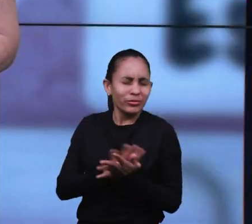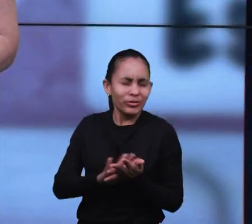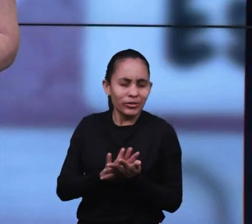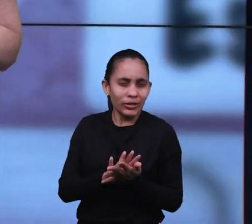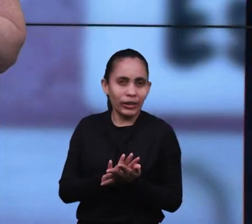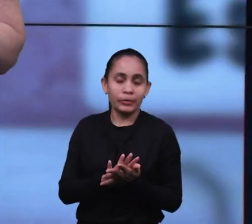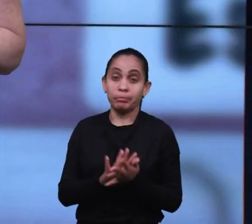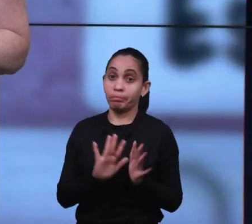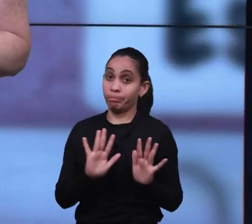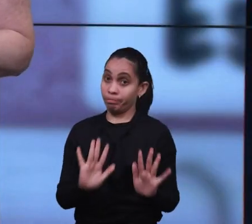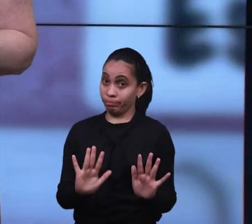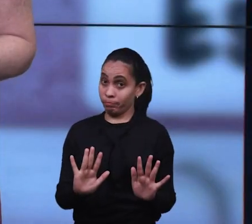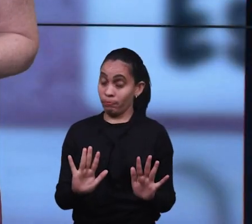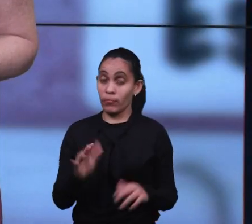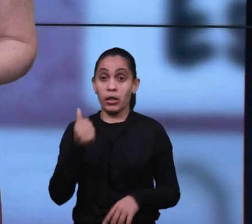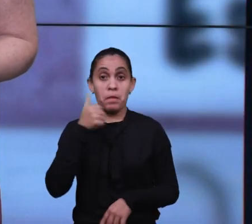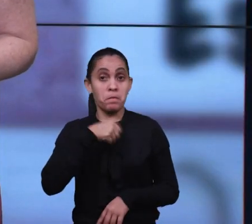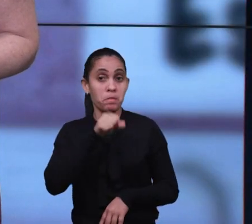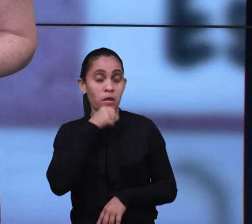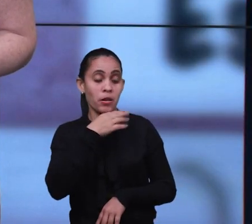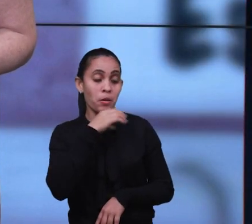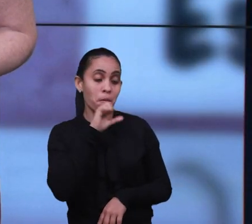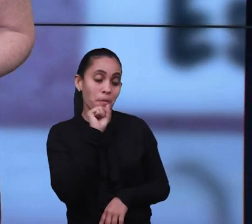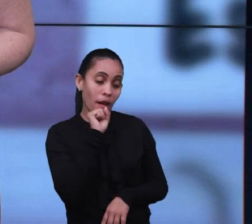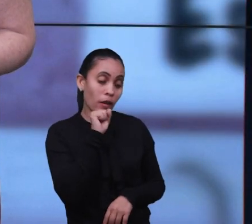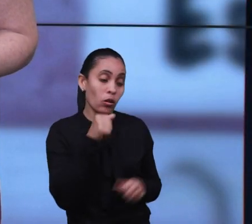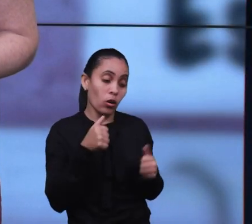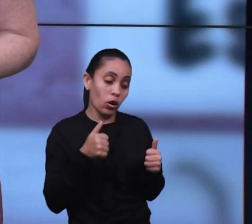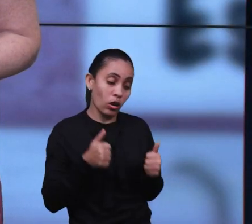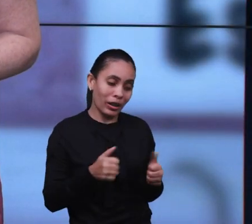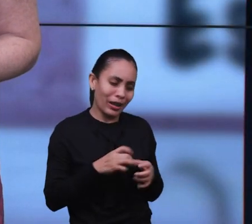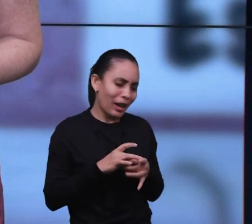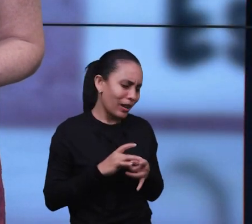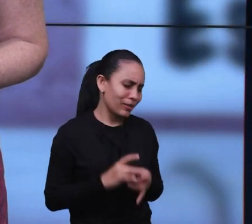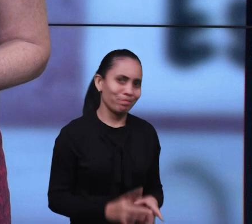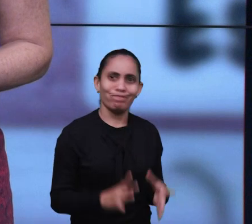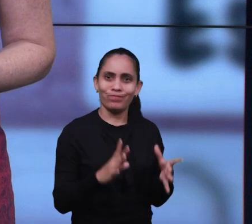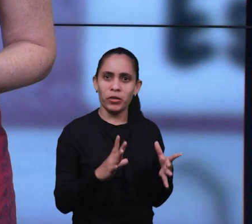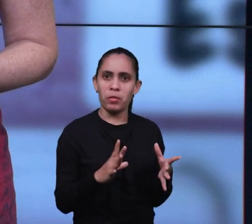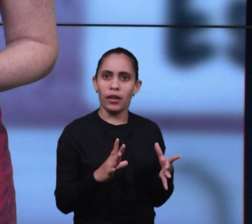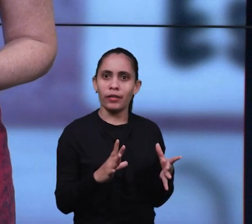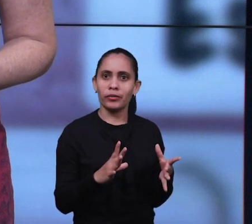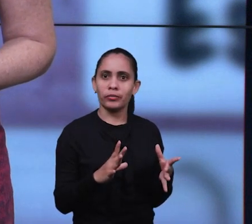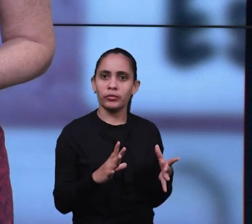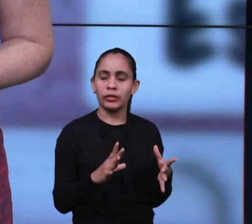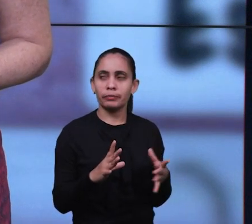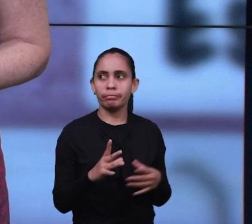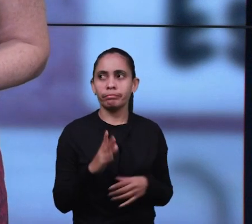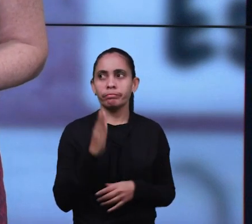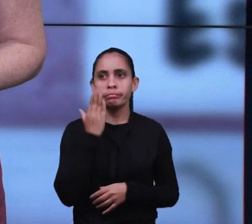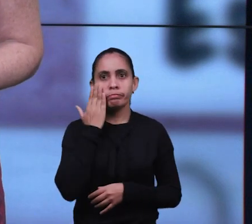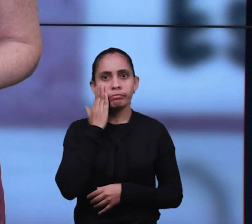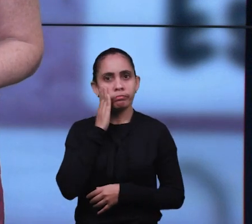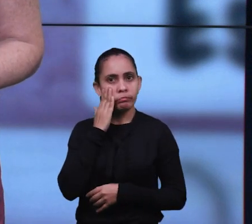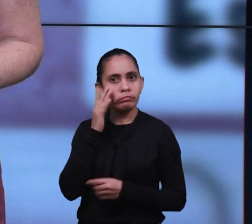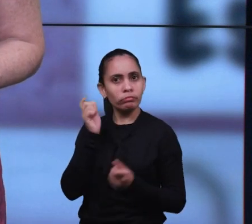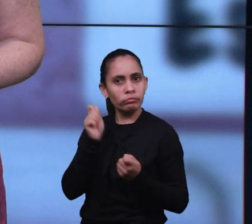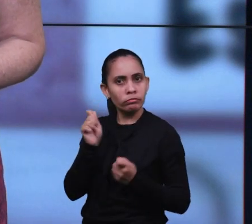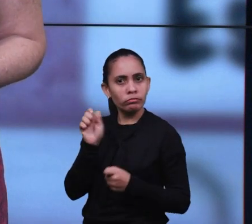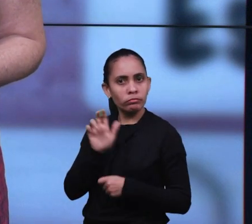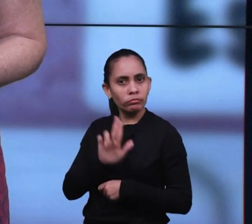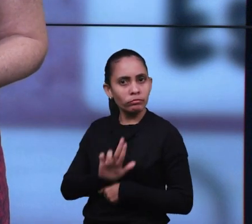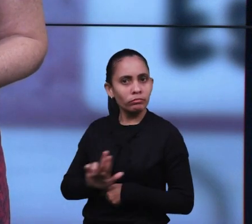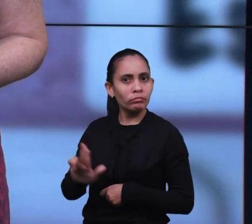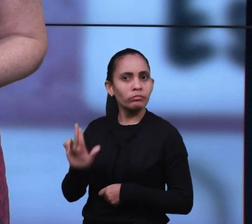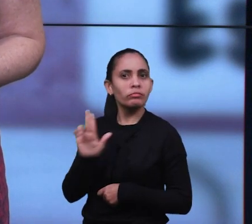desejos. No entanto, muitos pais acabam cedendo. Quando isso acontece, ele entende que a birra pode ser